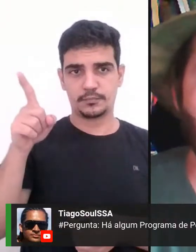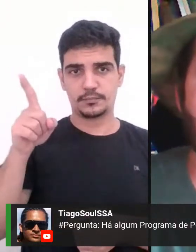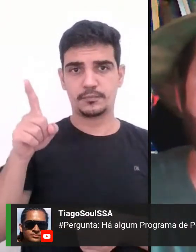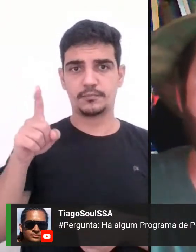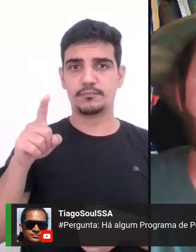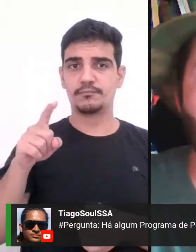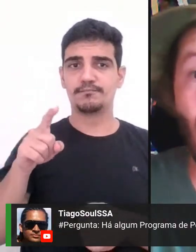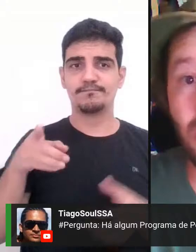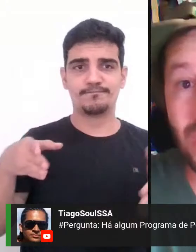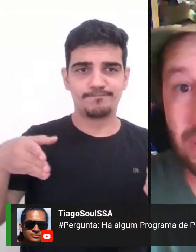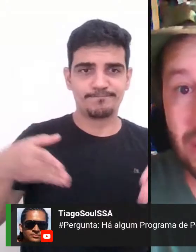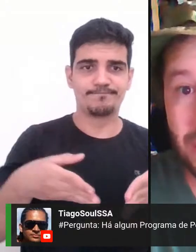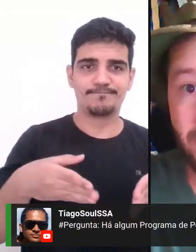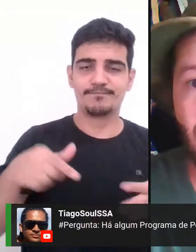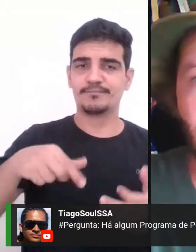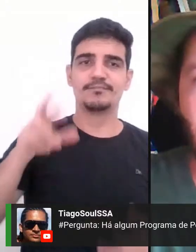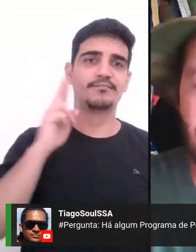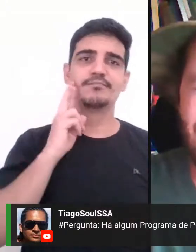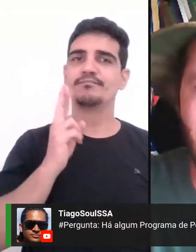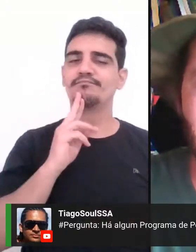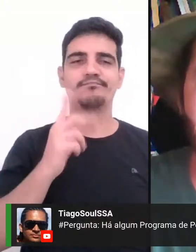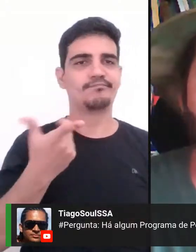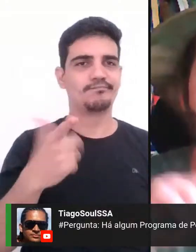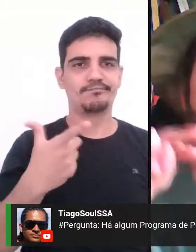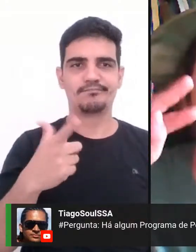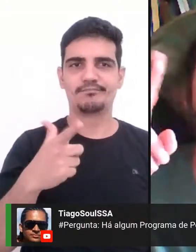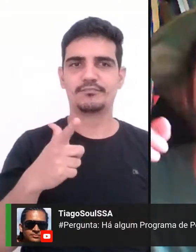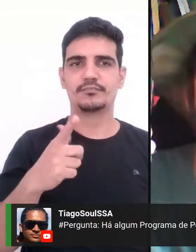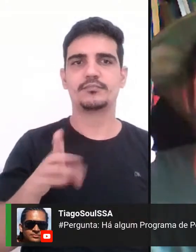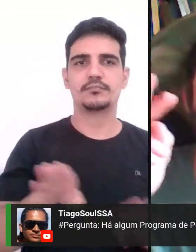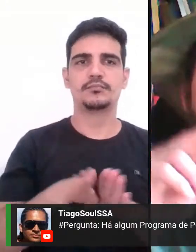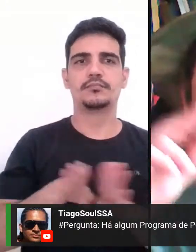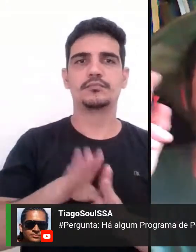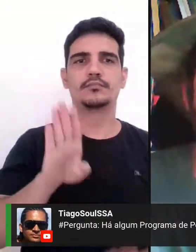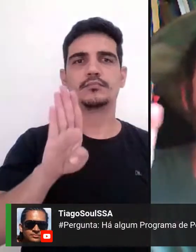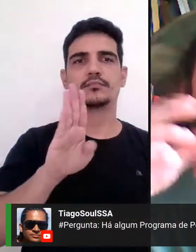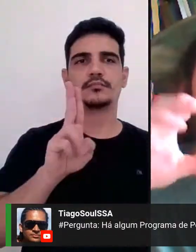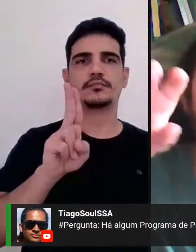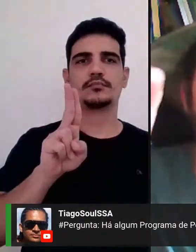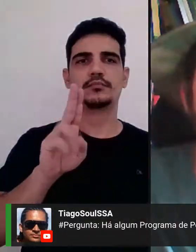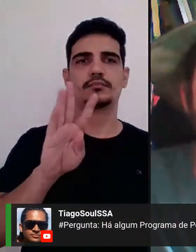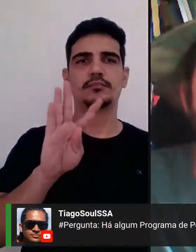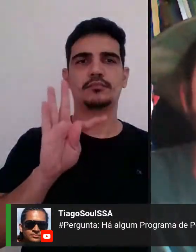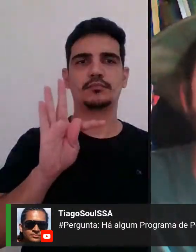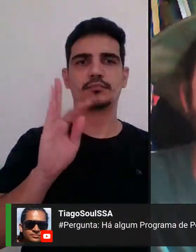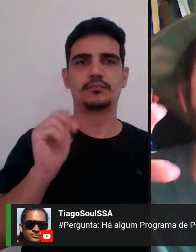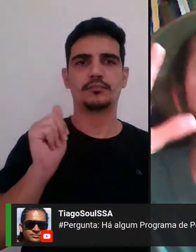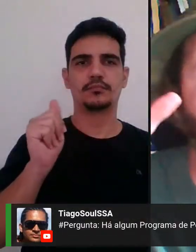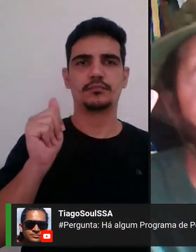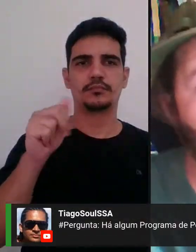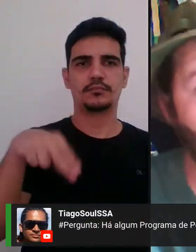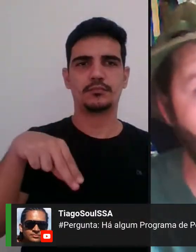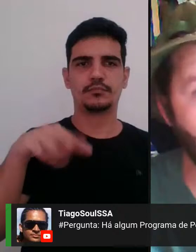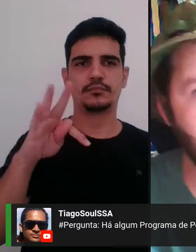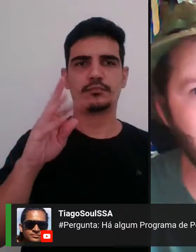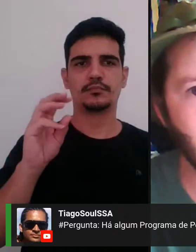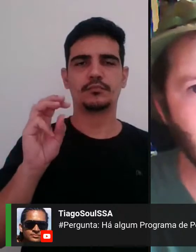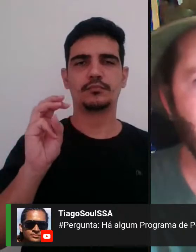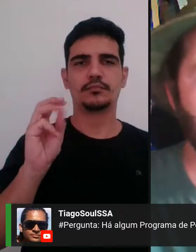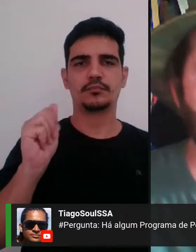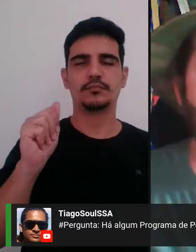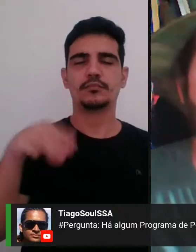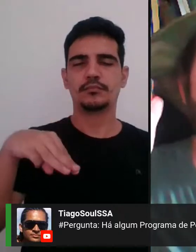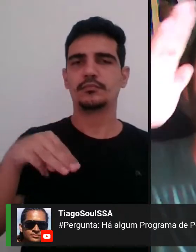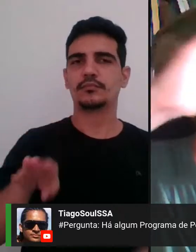aqui em Rondônia, nós não temos. O Butantan, eles têm lá também uma parceria com a USP, né, que é que você faz o mestrado na USP em